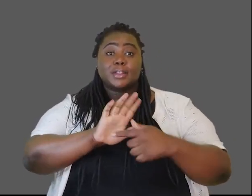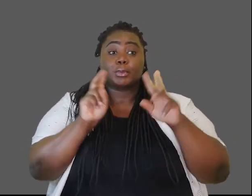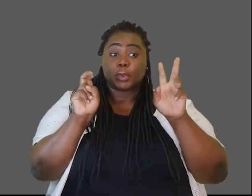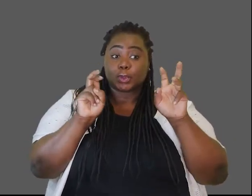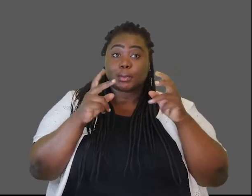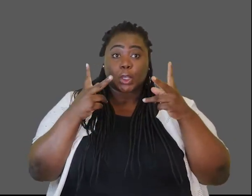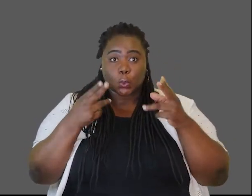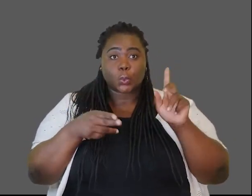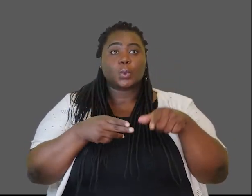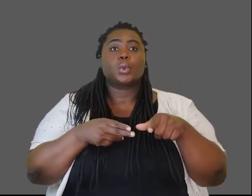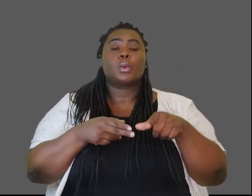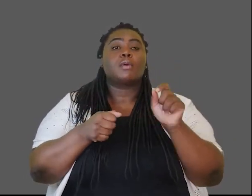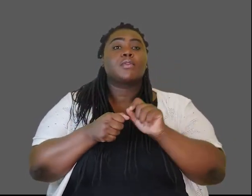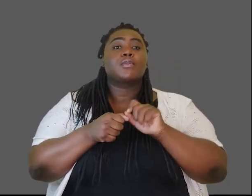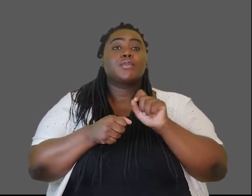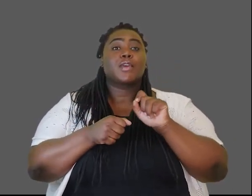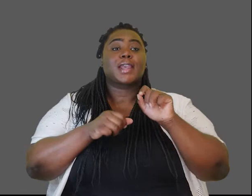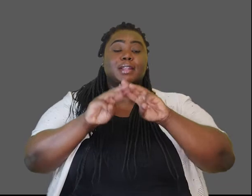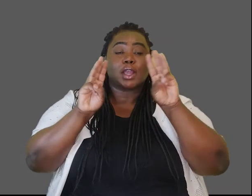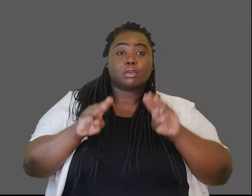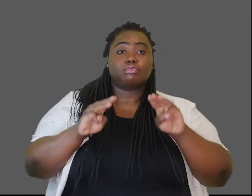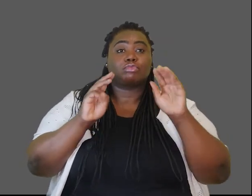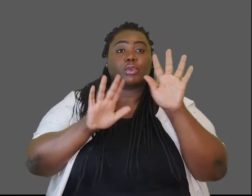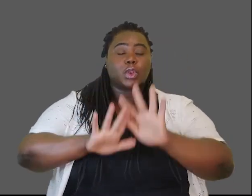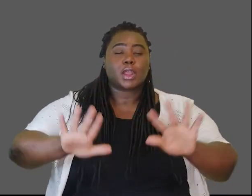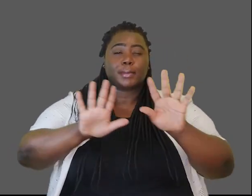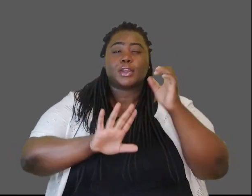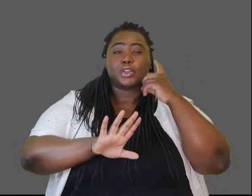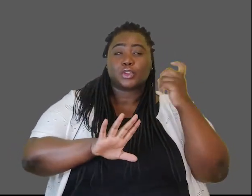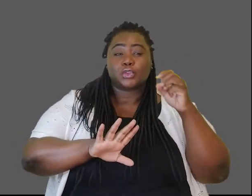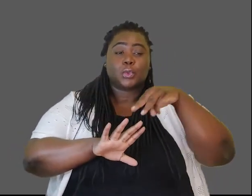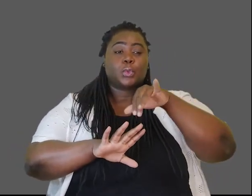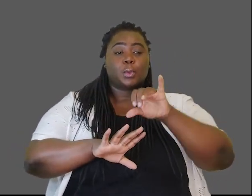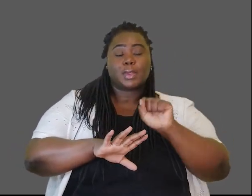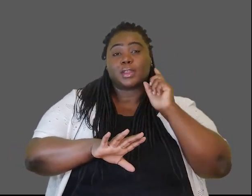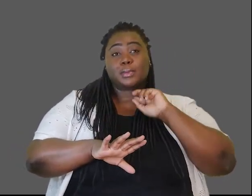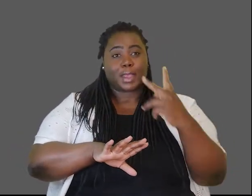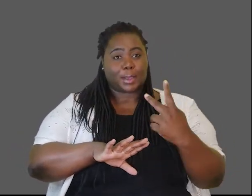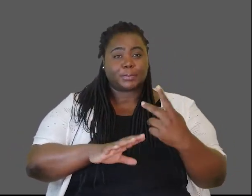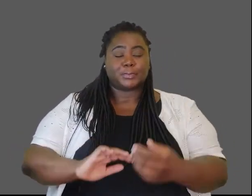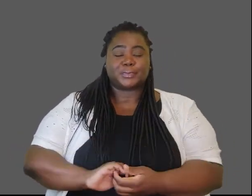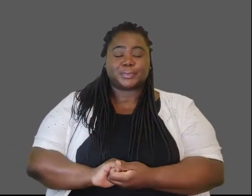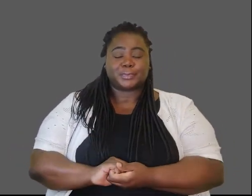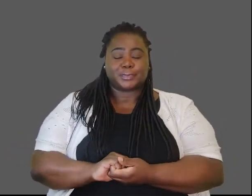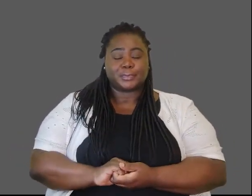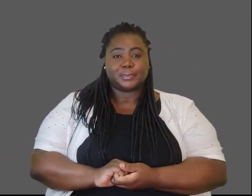mesmo tema realizada pelo Museu da Imagem e do Som de Belo Horizonte, MIS BH.